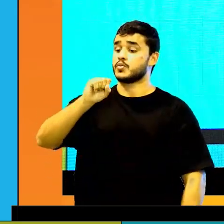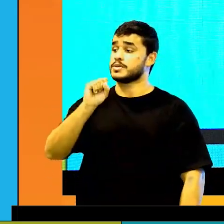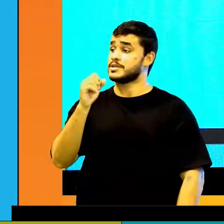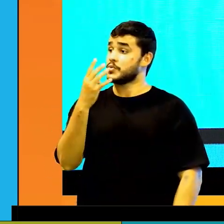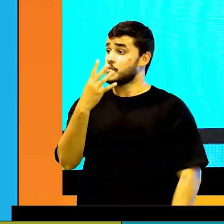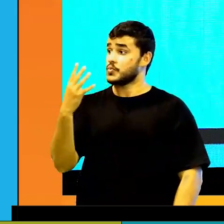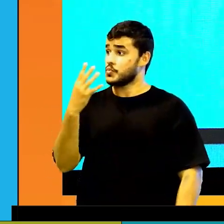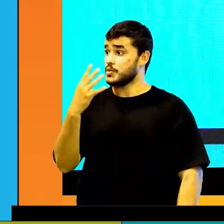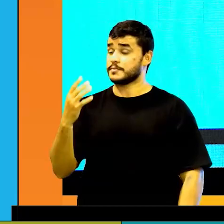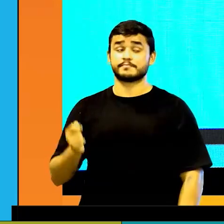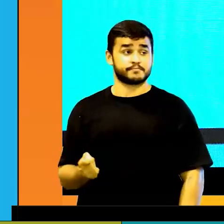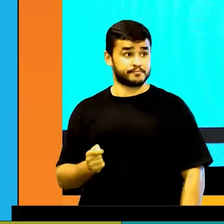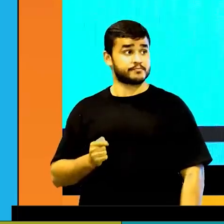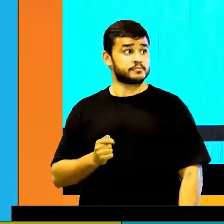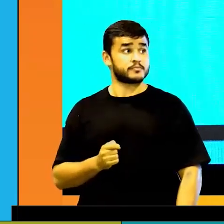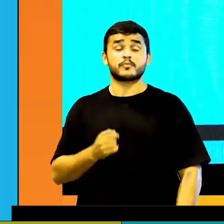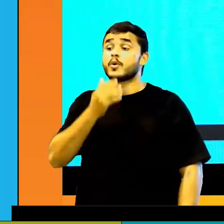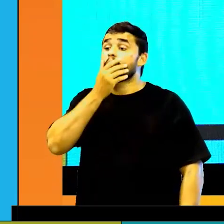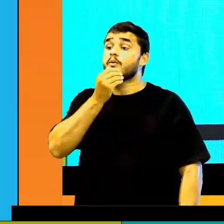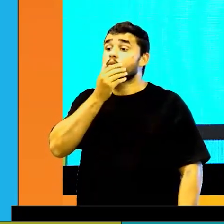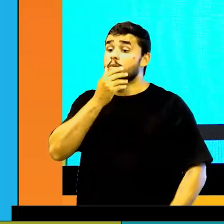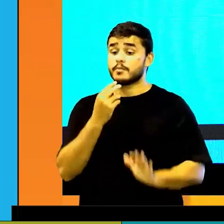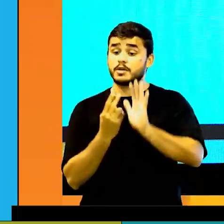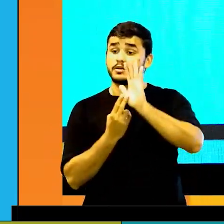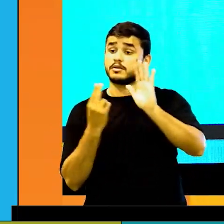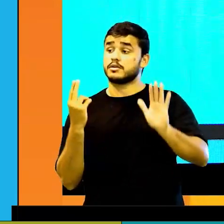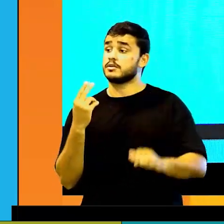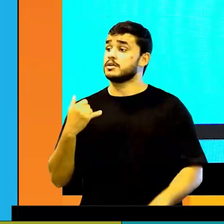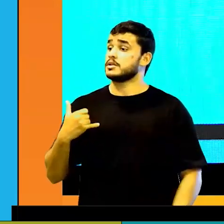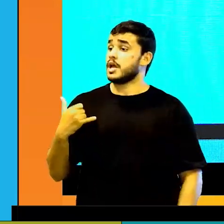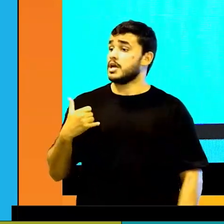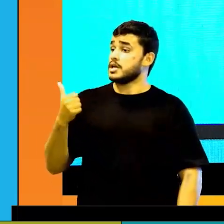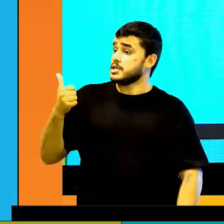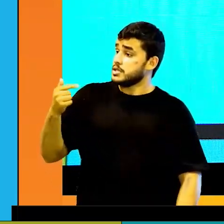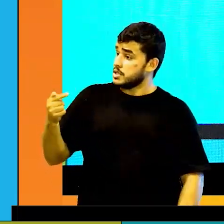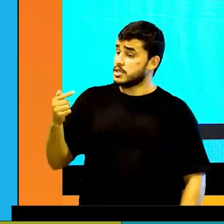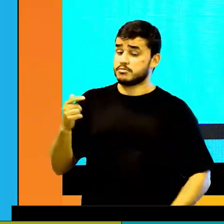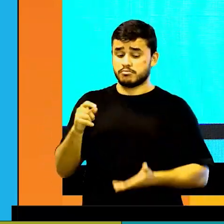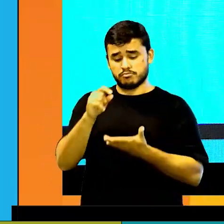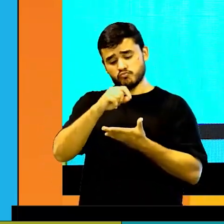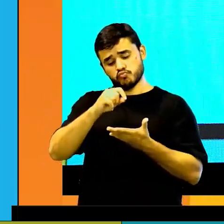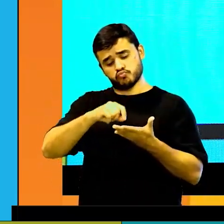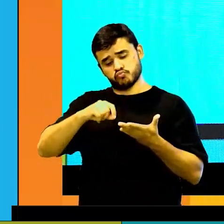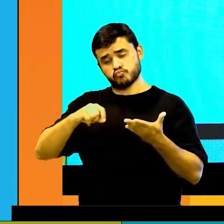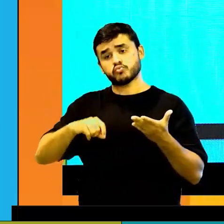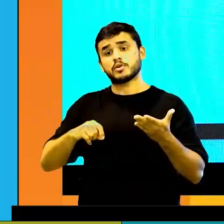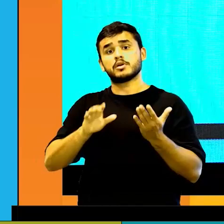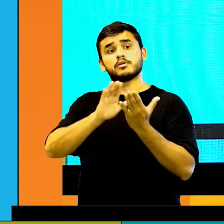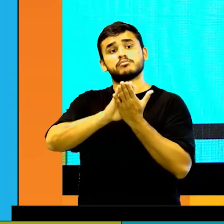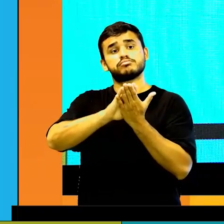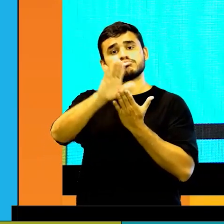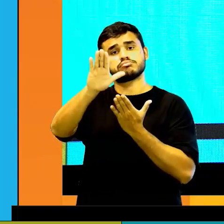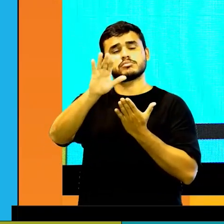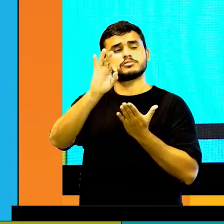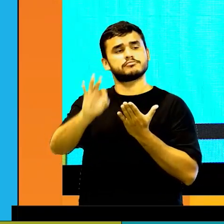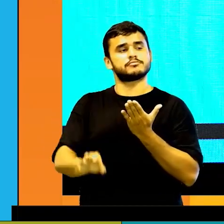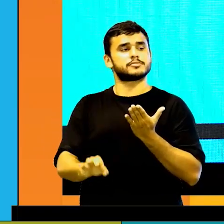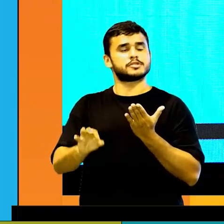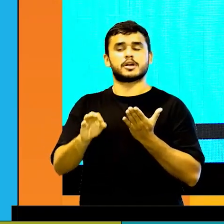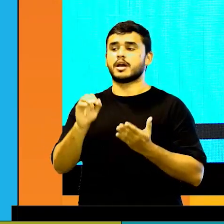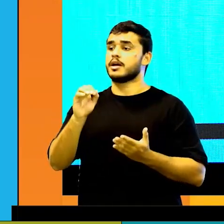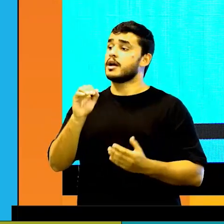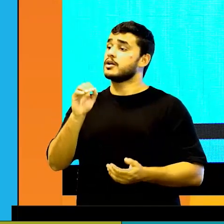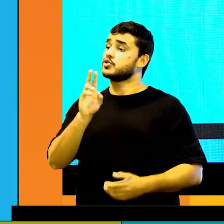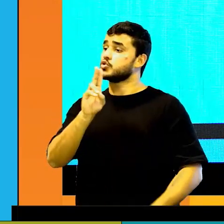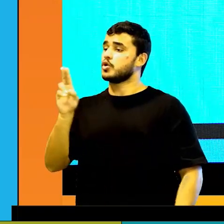1844. Ele, com apenas 17 anos, o Joaquim, publicou o primeiro romance brasileiro, A Moreninha.